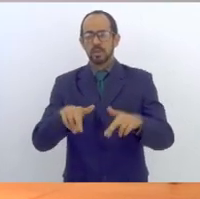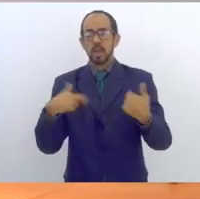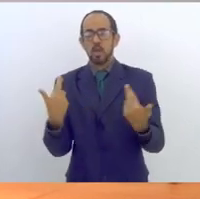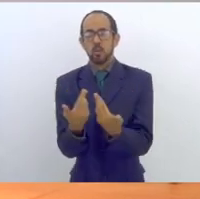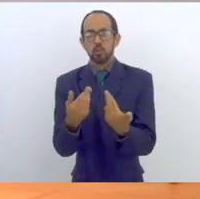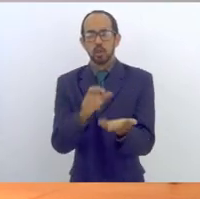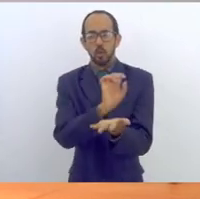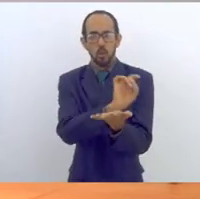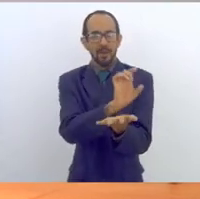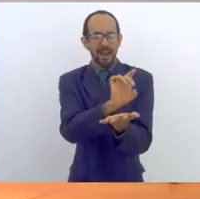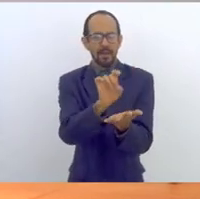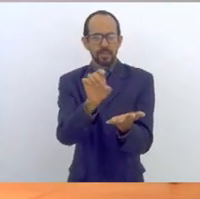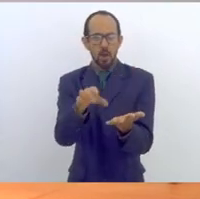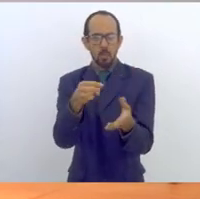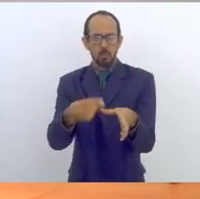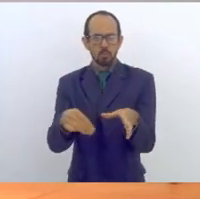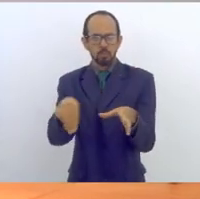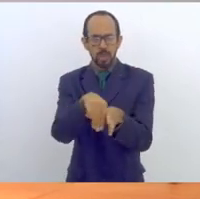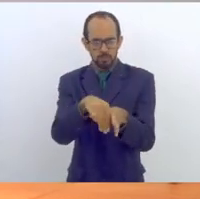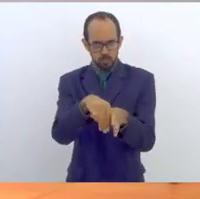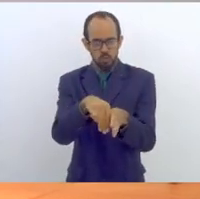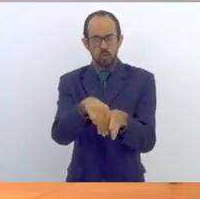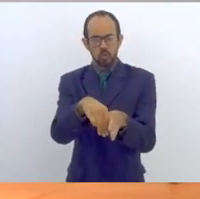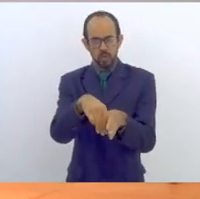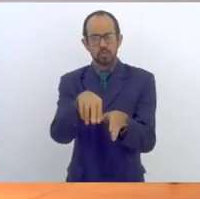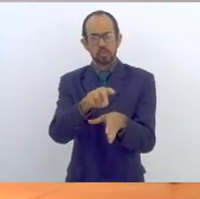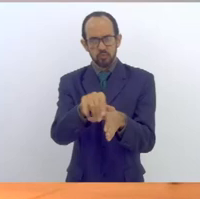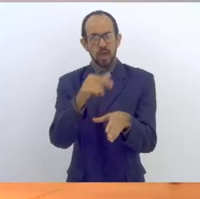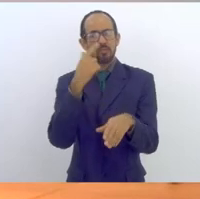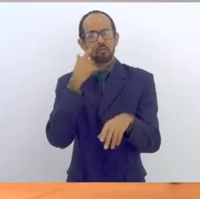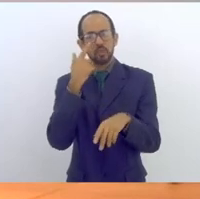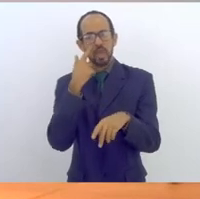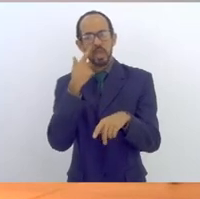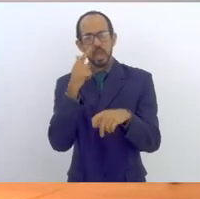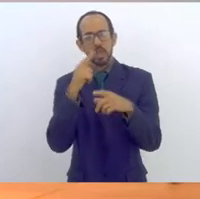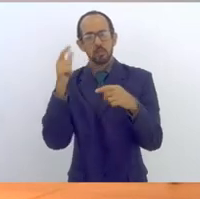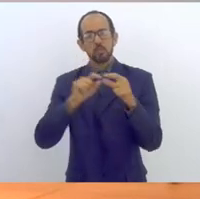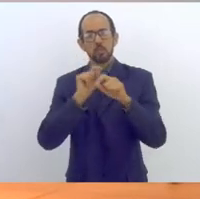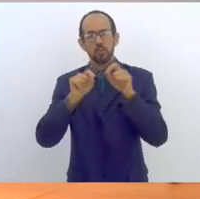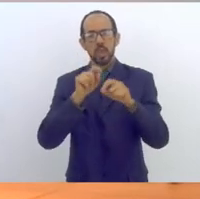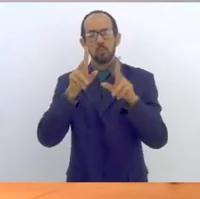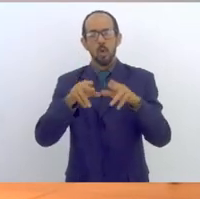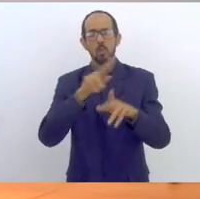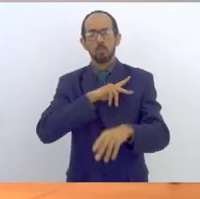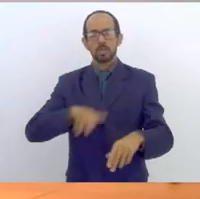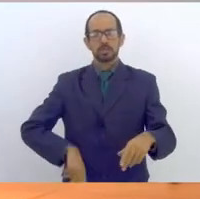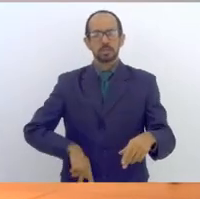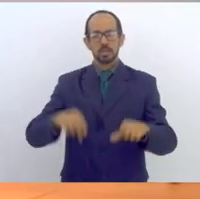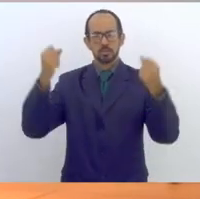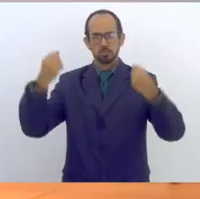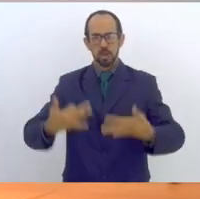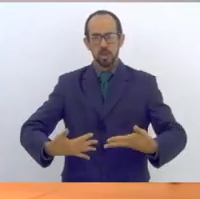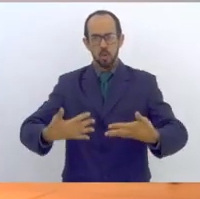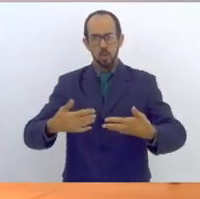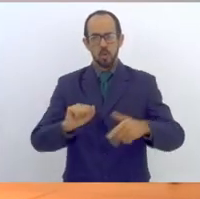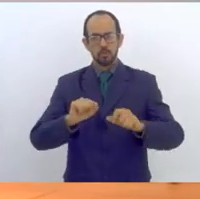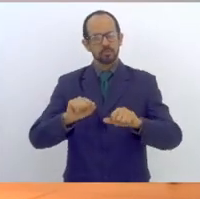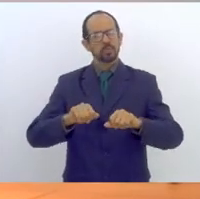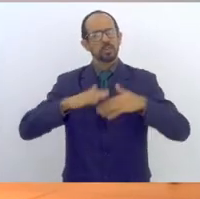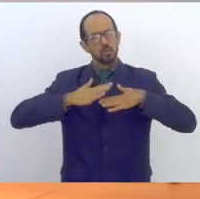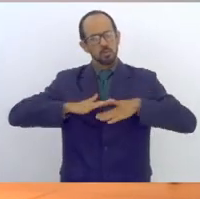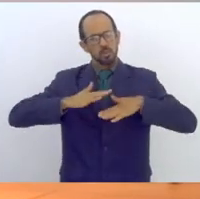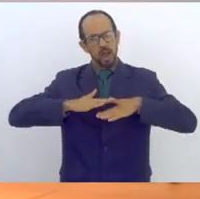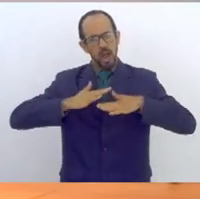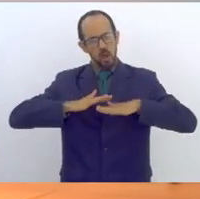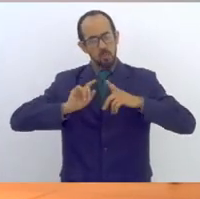é membro e etc a gente vê como o presidente bem expôs não é e com um pouquinho mais